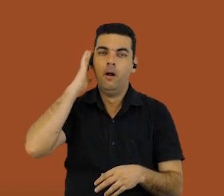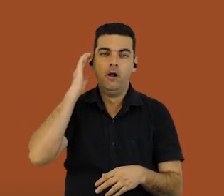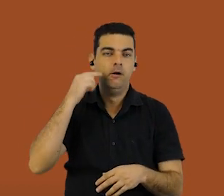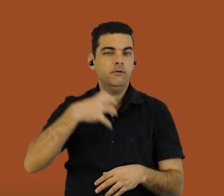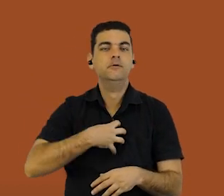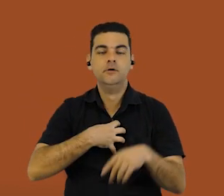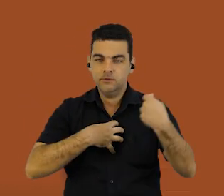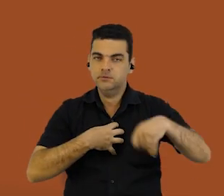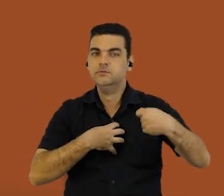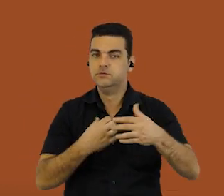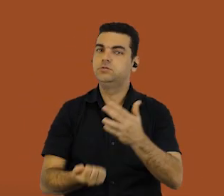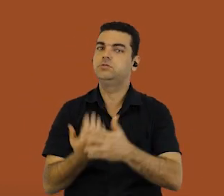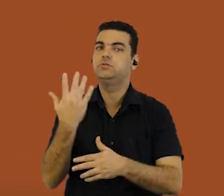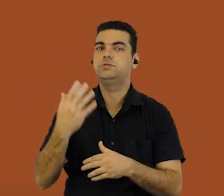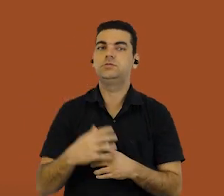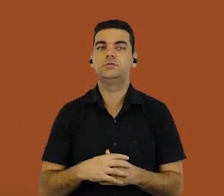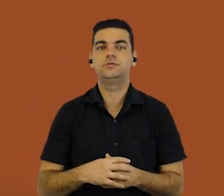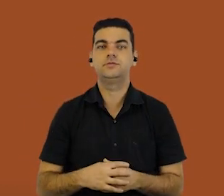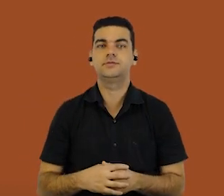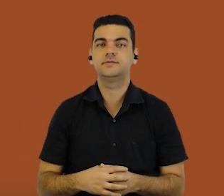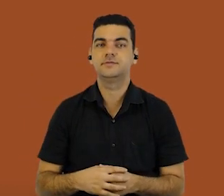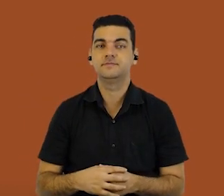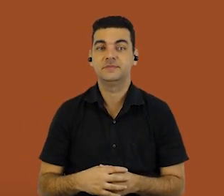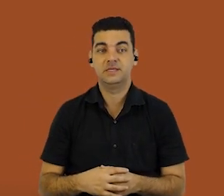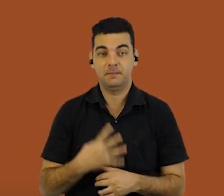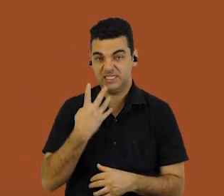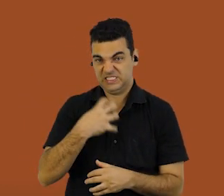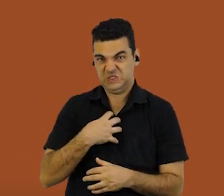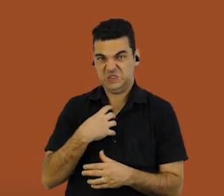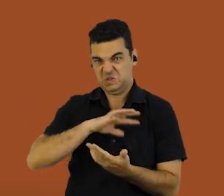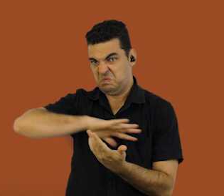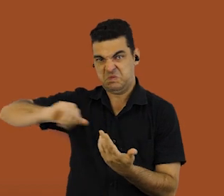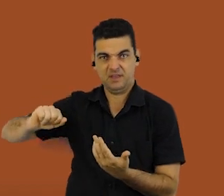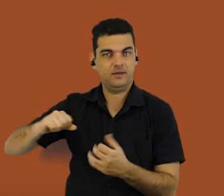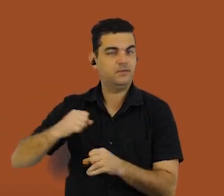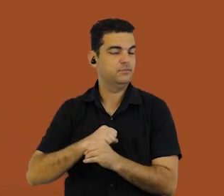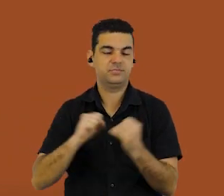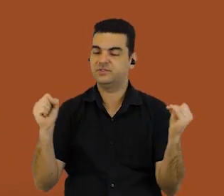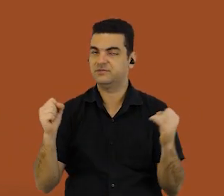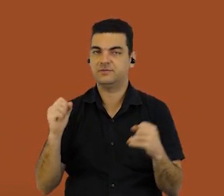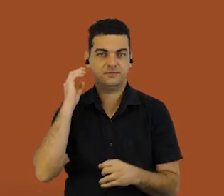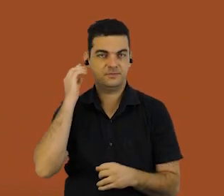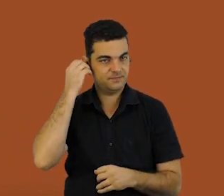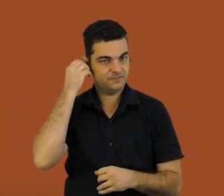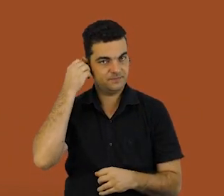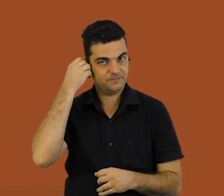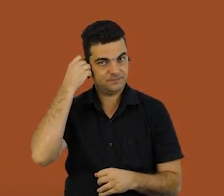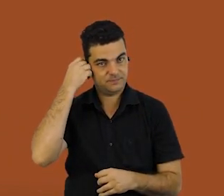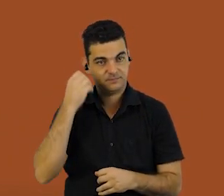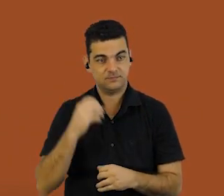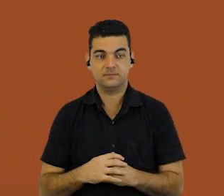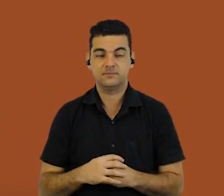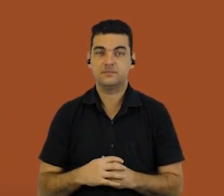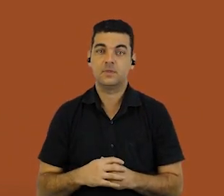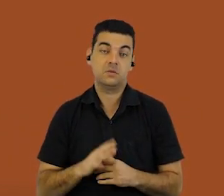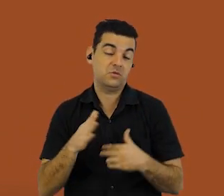eles não conseguem, nos deixar isolados, mesmo na universidade, que é majoritariamente branca.